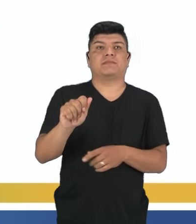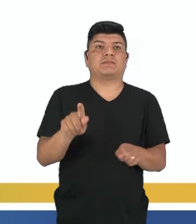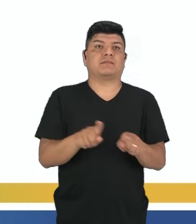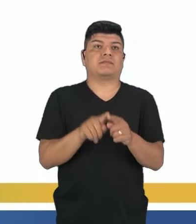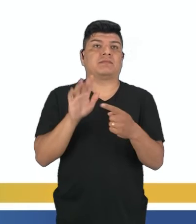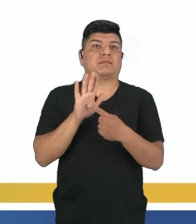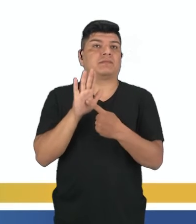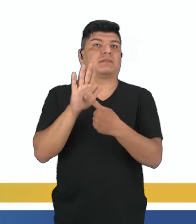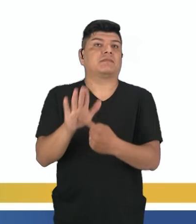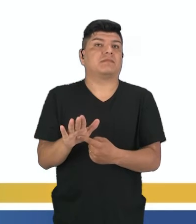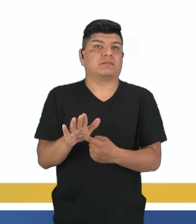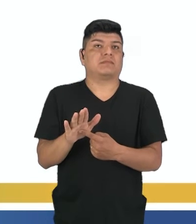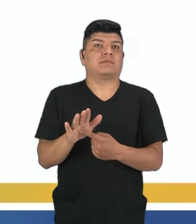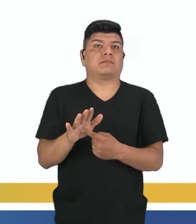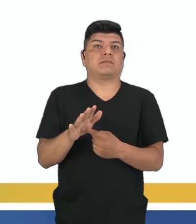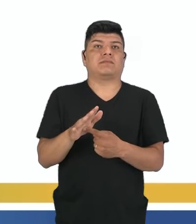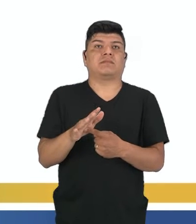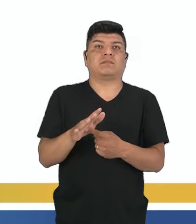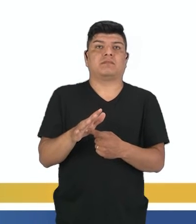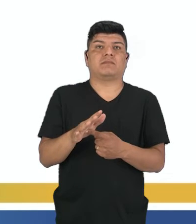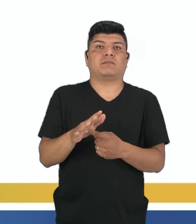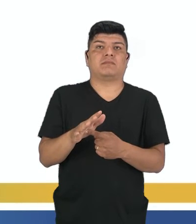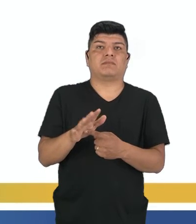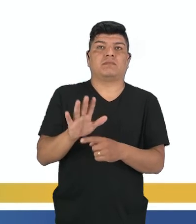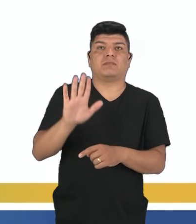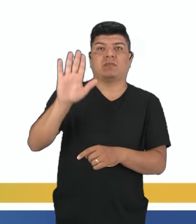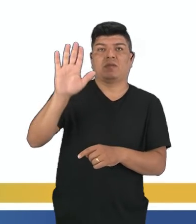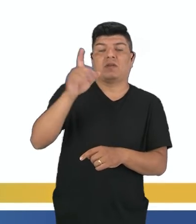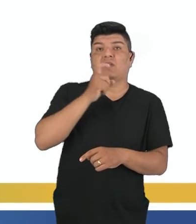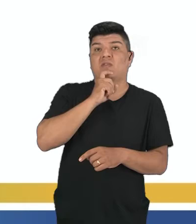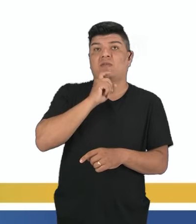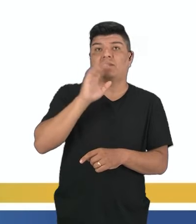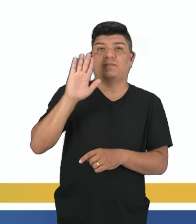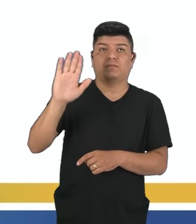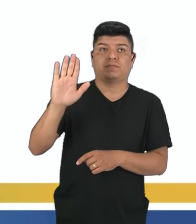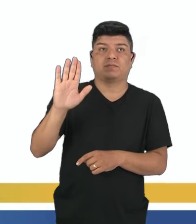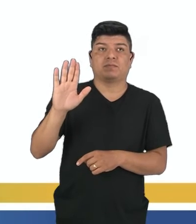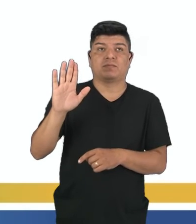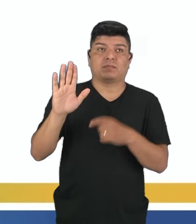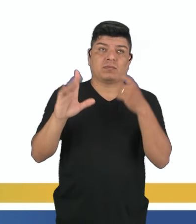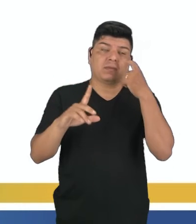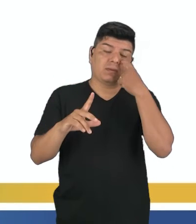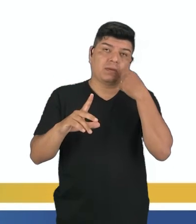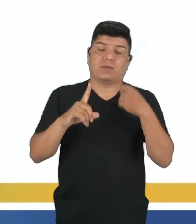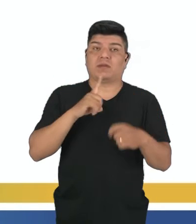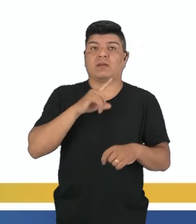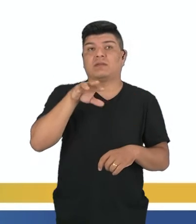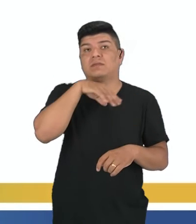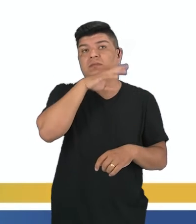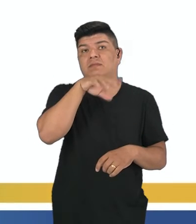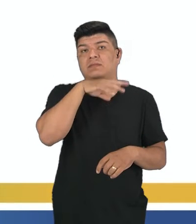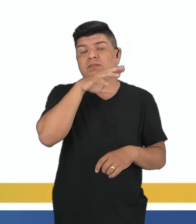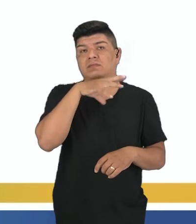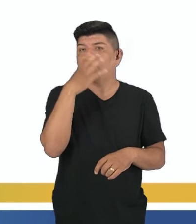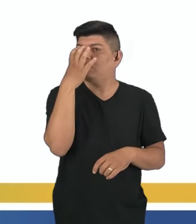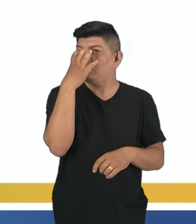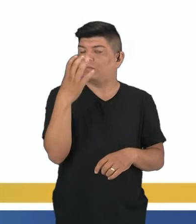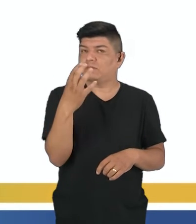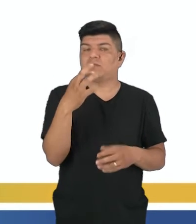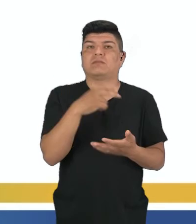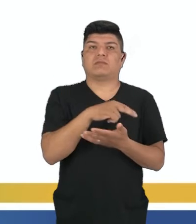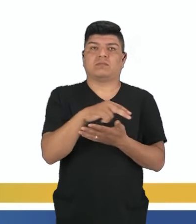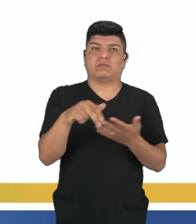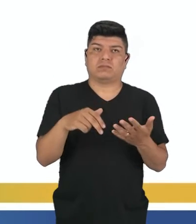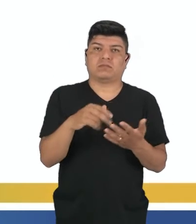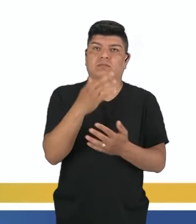ela se apresenta no ciclo subártico, né? Que possui animais hibernantes e vegetação de